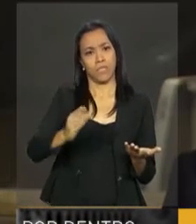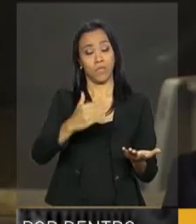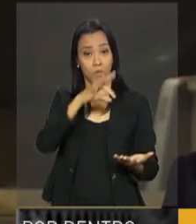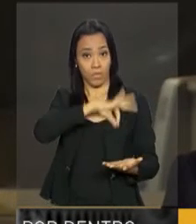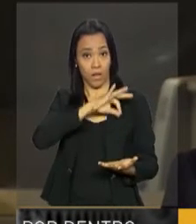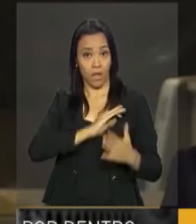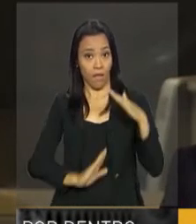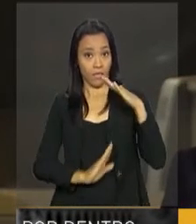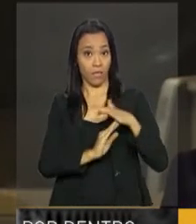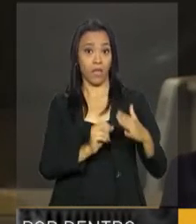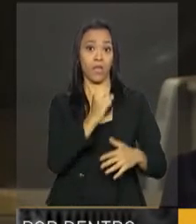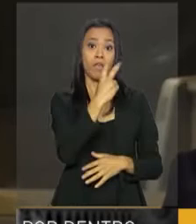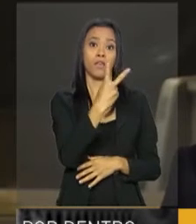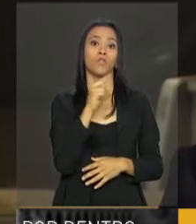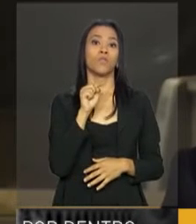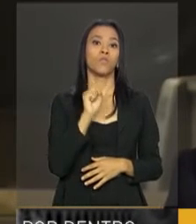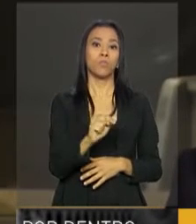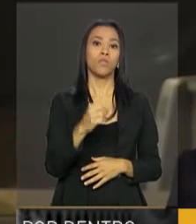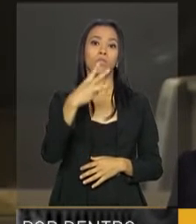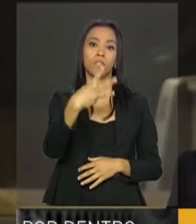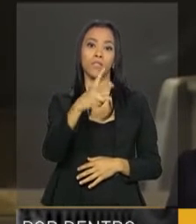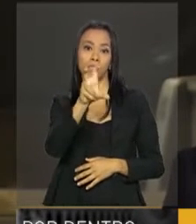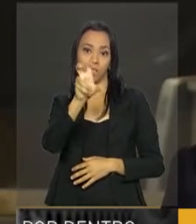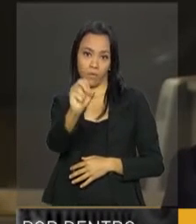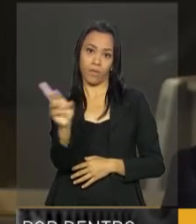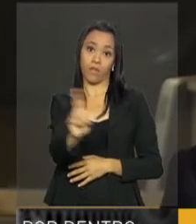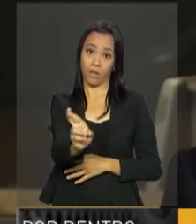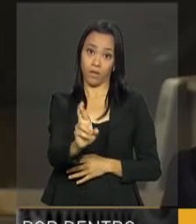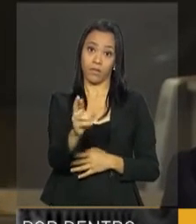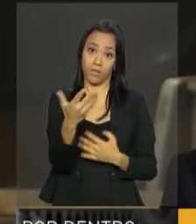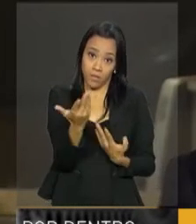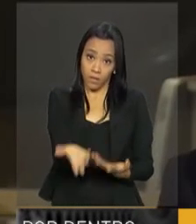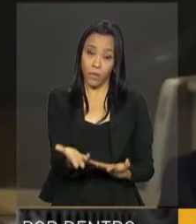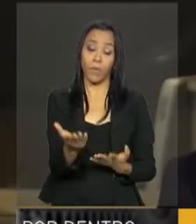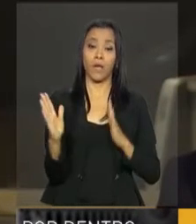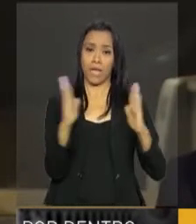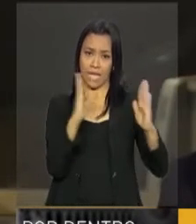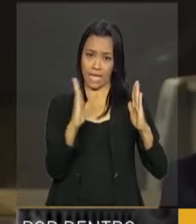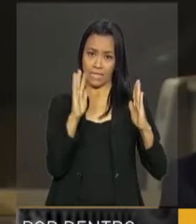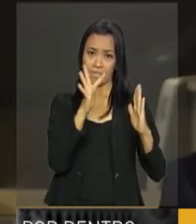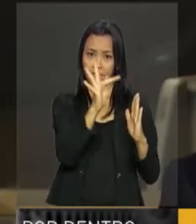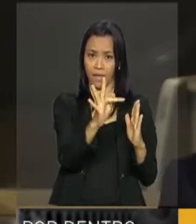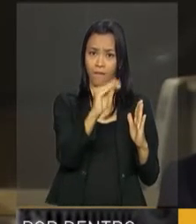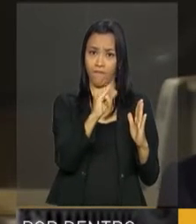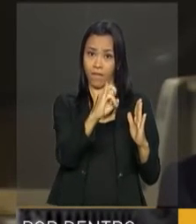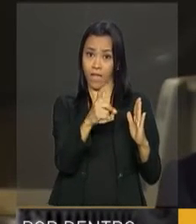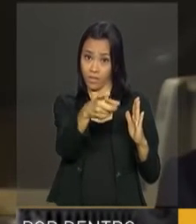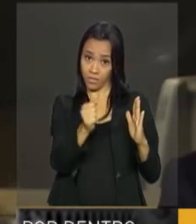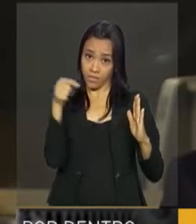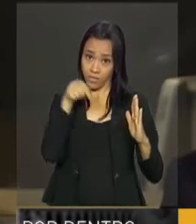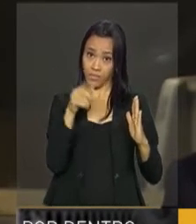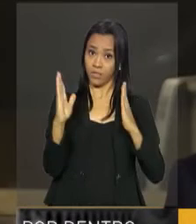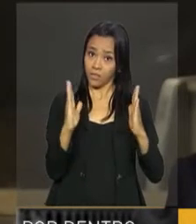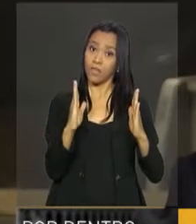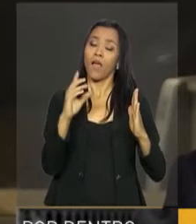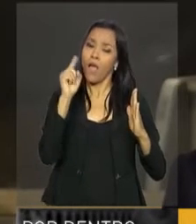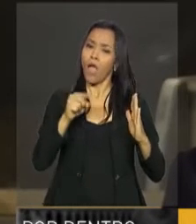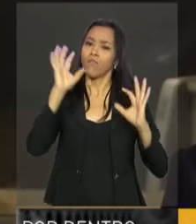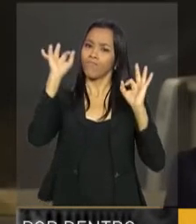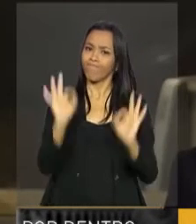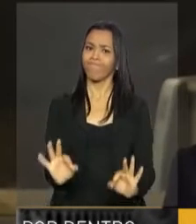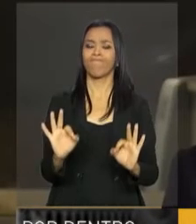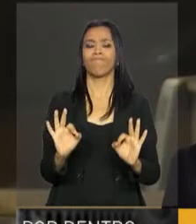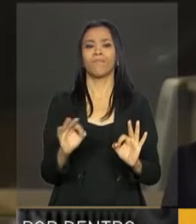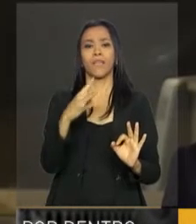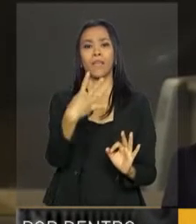até R$ 2.350. Então, o faixa 1,5 do programa Minha Casa Minha Vida se transformou numa realidade com